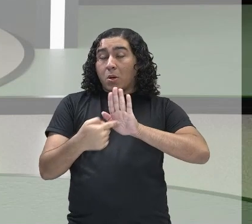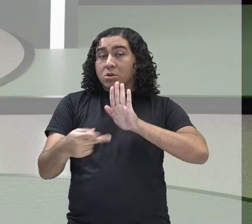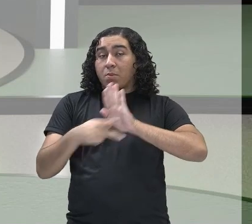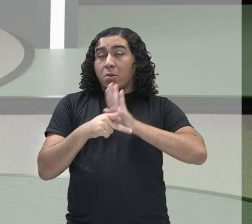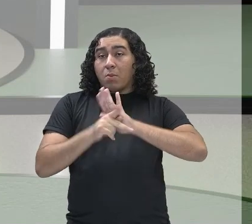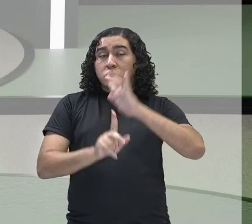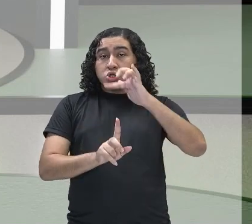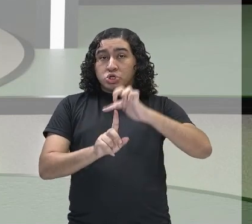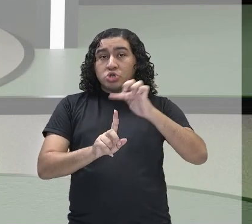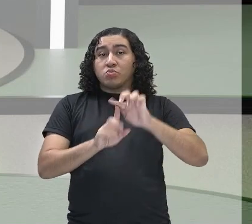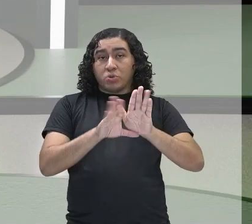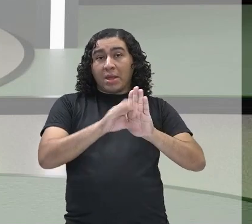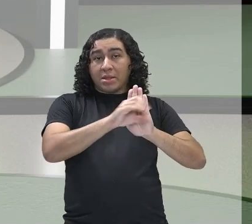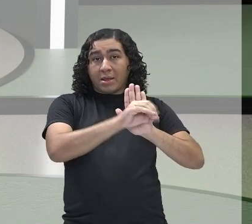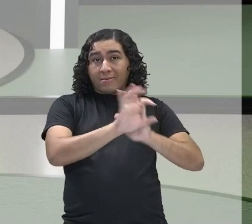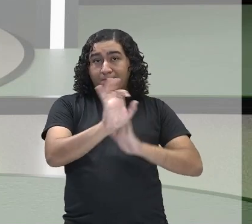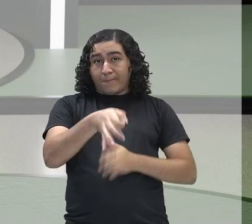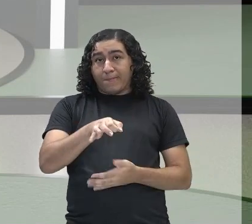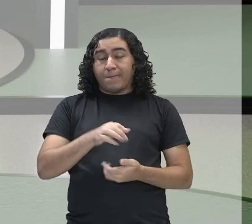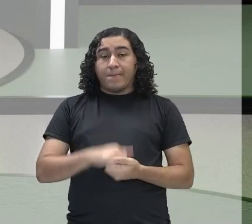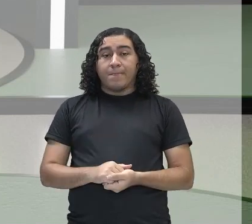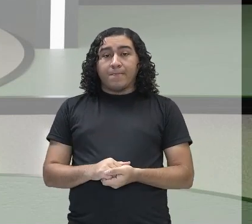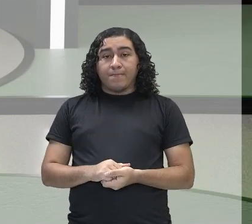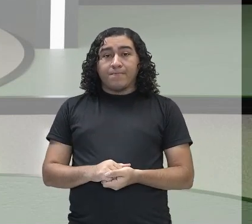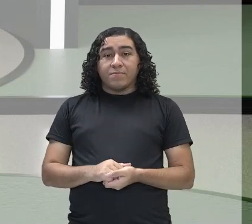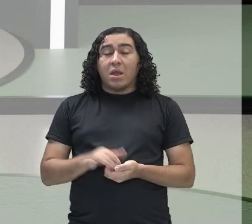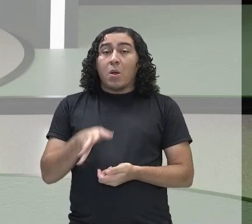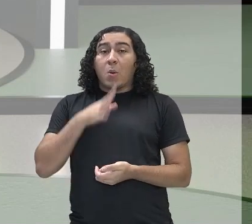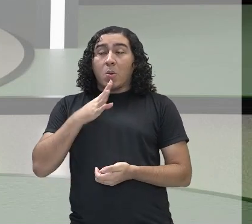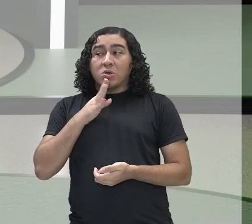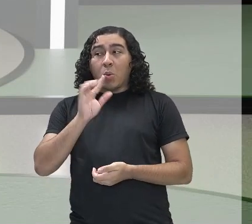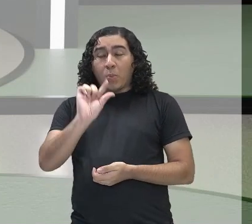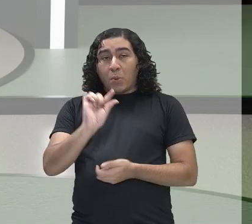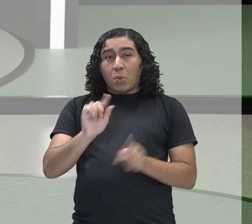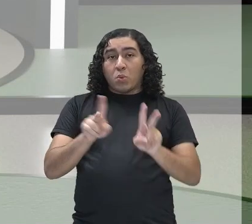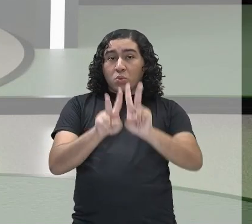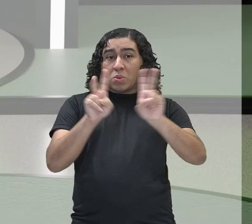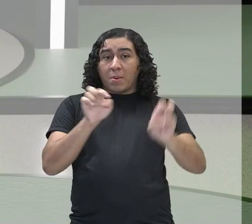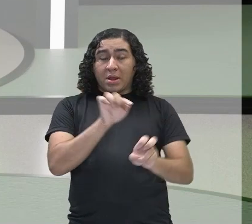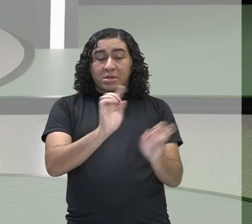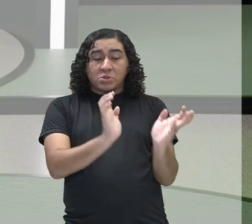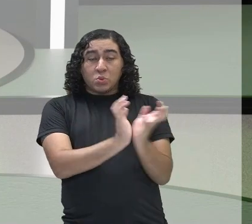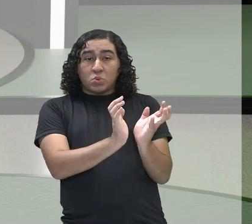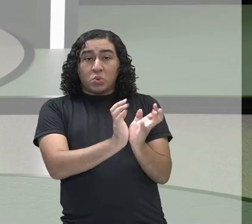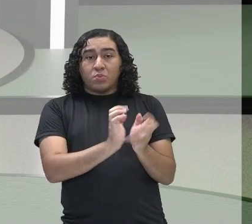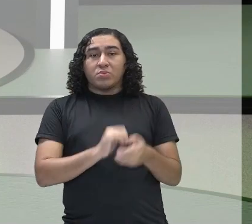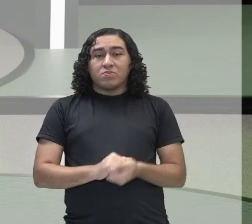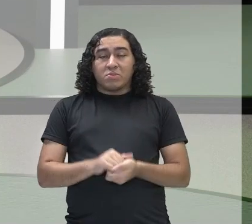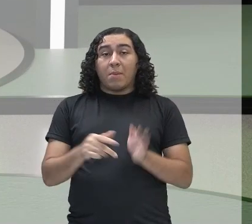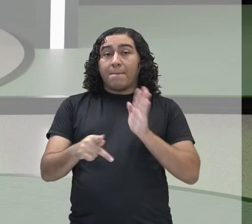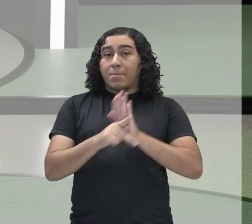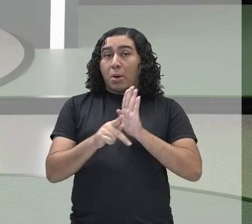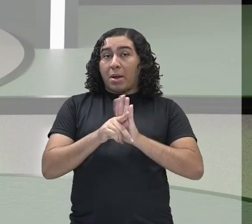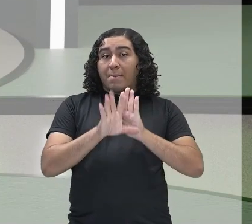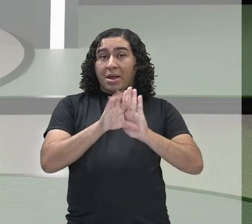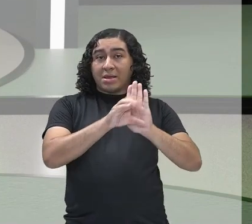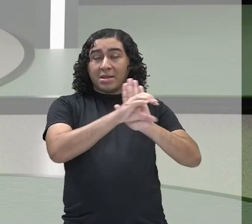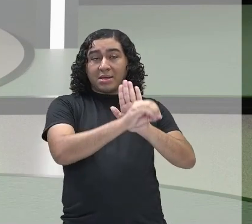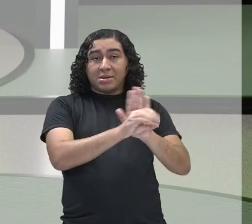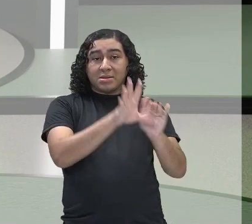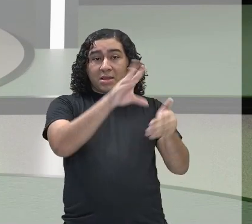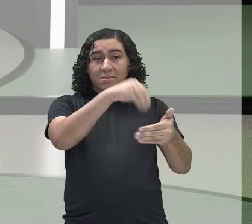um tipo de bactéria E aí vamos conhecer um pouco mais sobre o reino monera onde essas bactérias estão